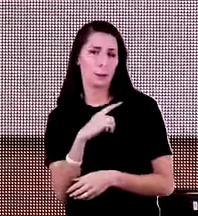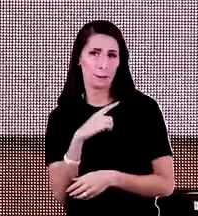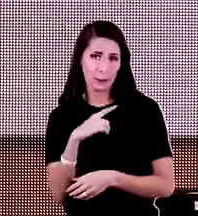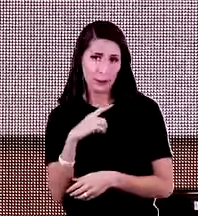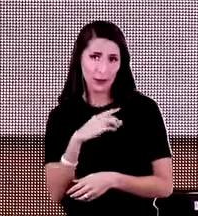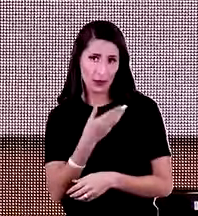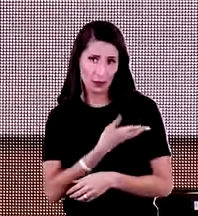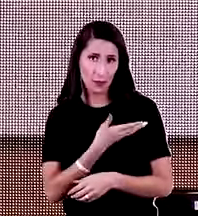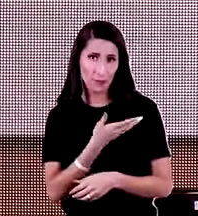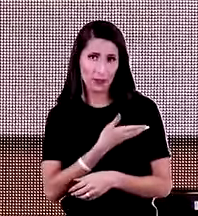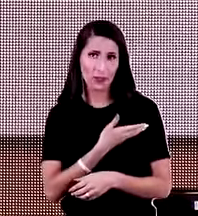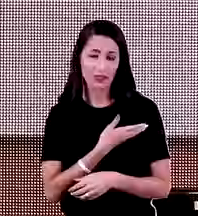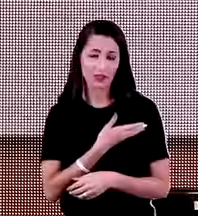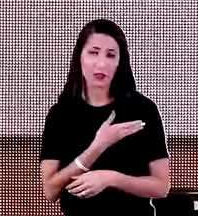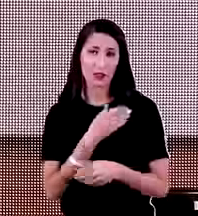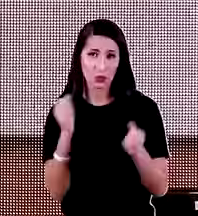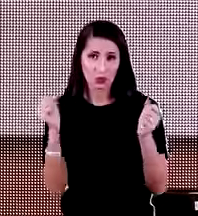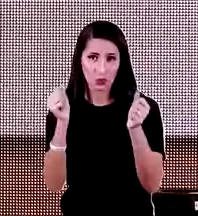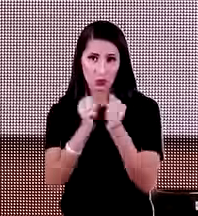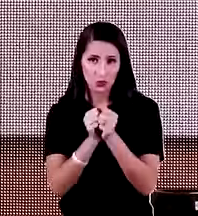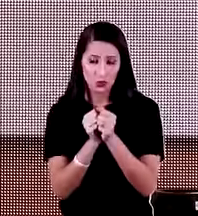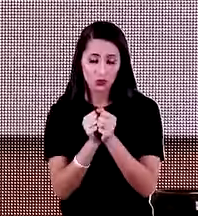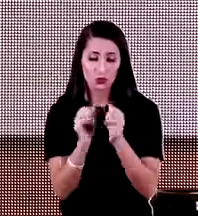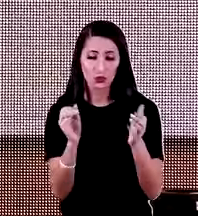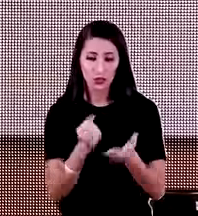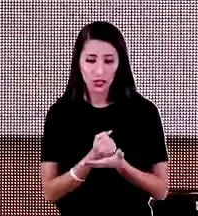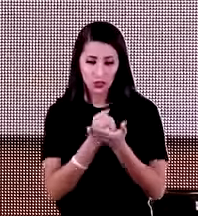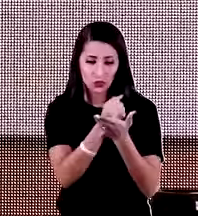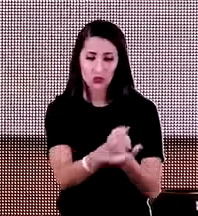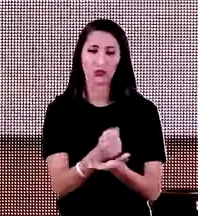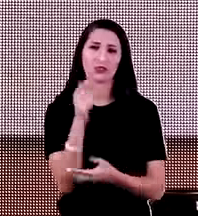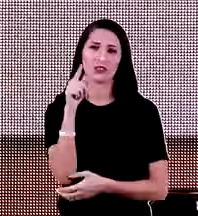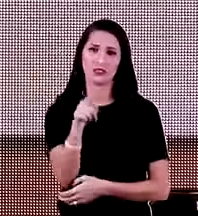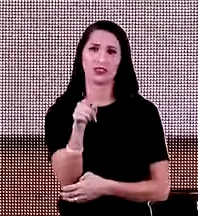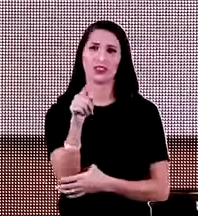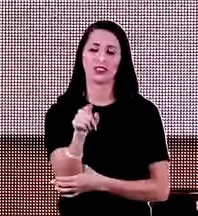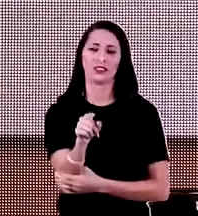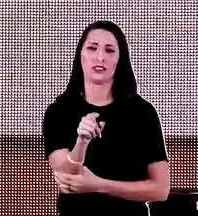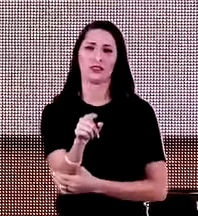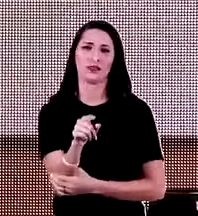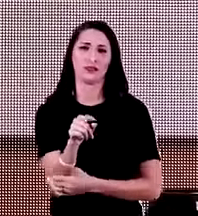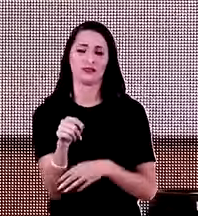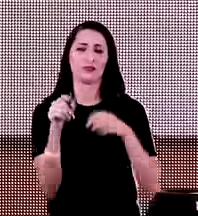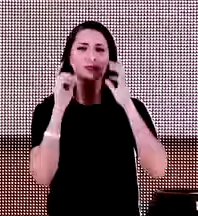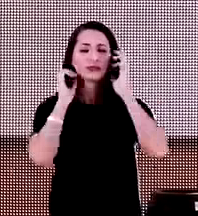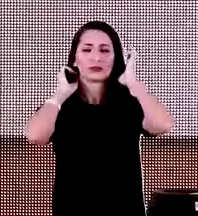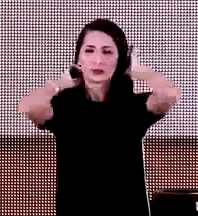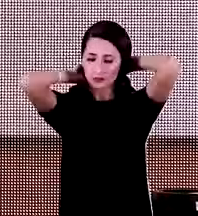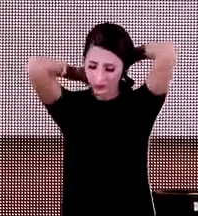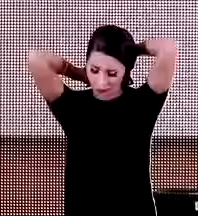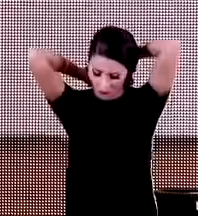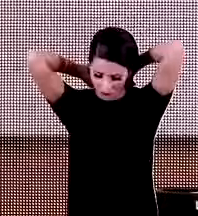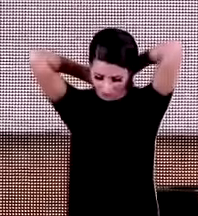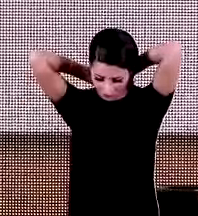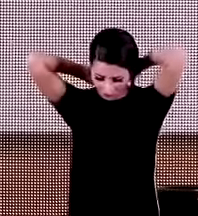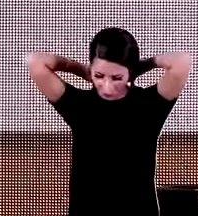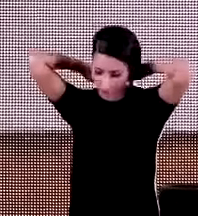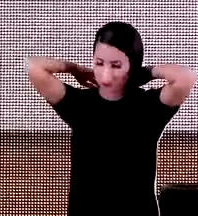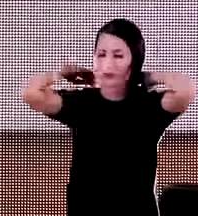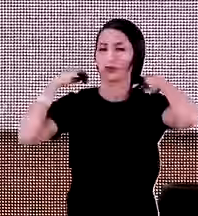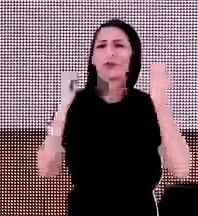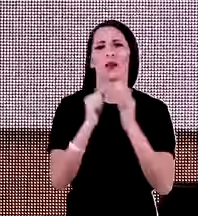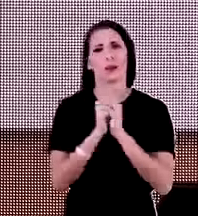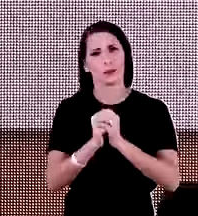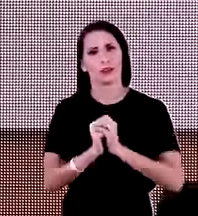amém, sangue de Cristo. Aqui está tudo falseando, Deus. Está repreendido, em nome de Jesus. Amém,